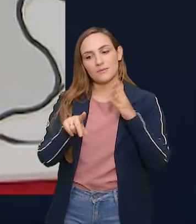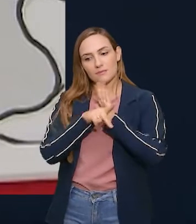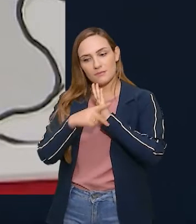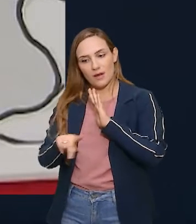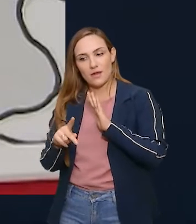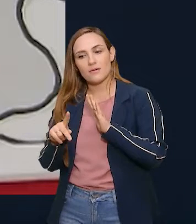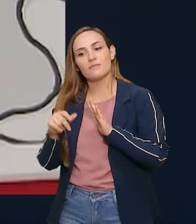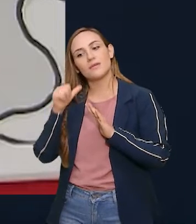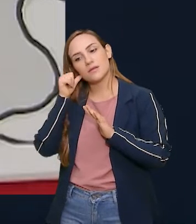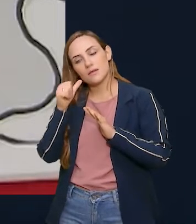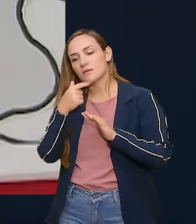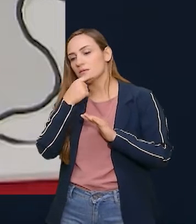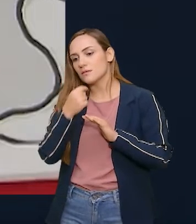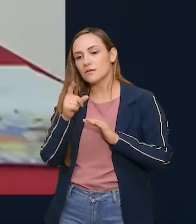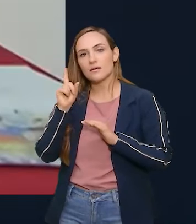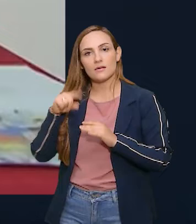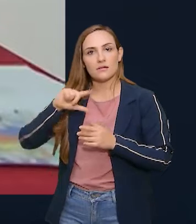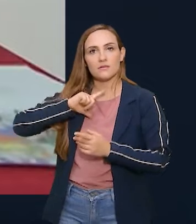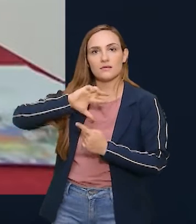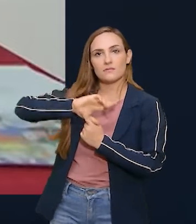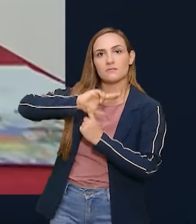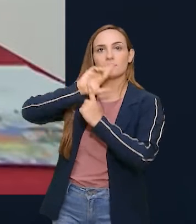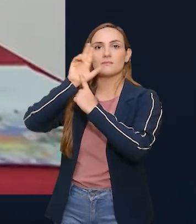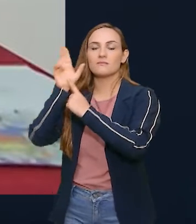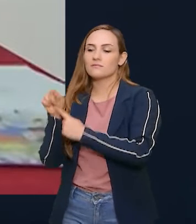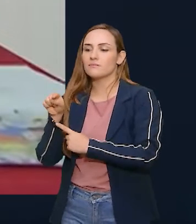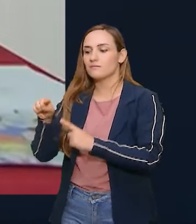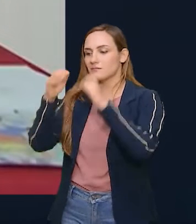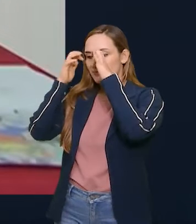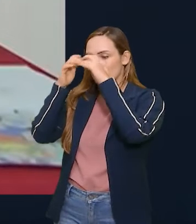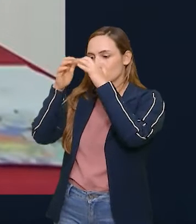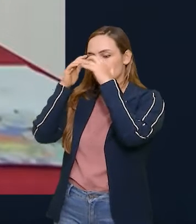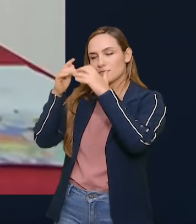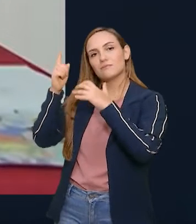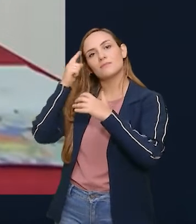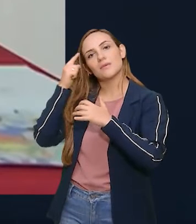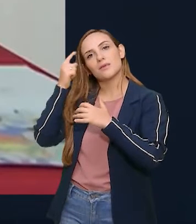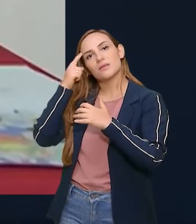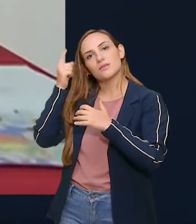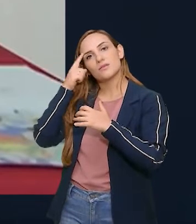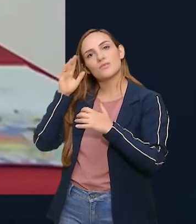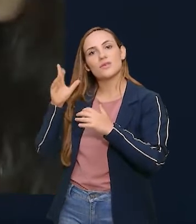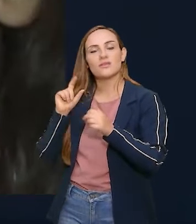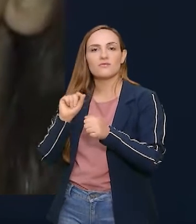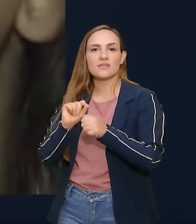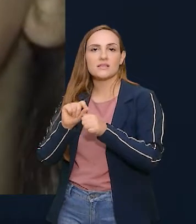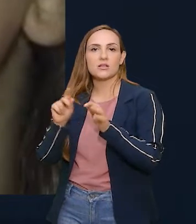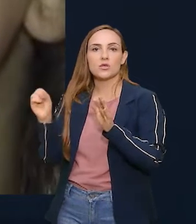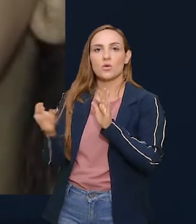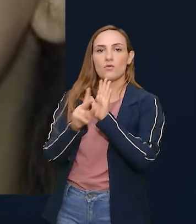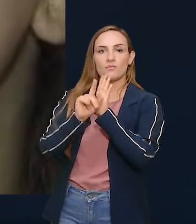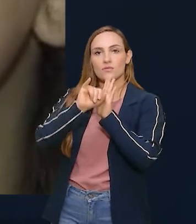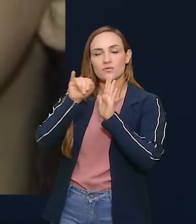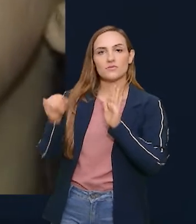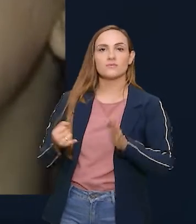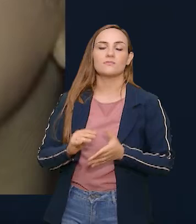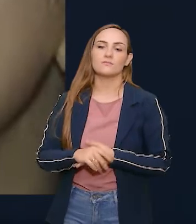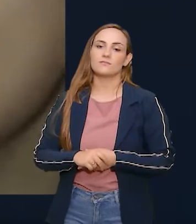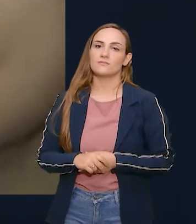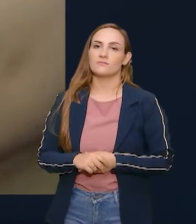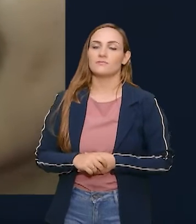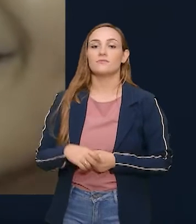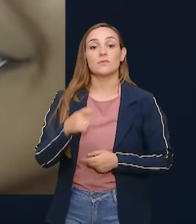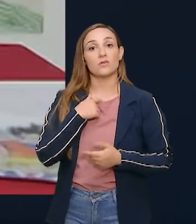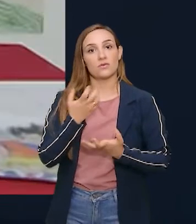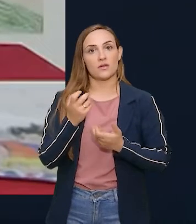ser lançado ainda este ano. Fala de diversidade. E nessa cabecinha pensante, já há planos para um novo